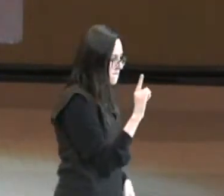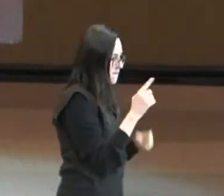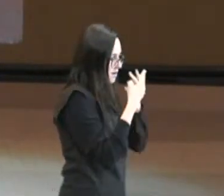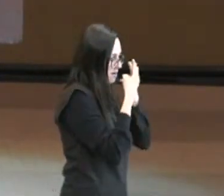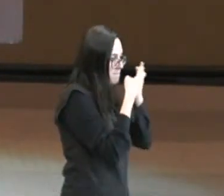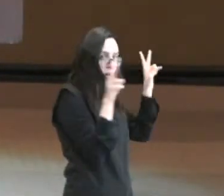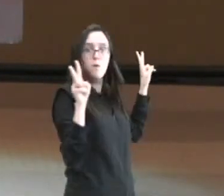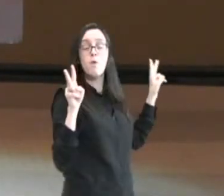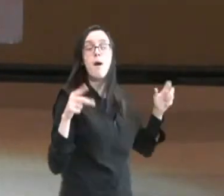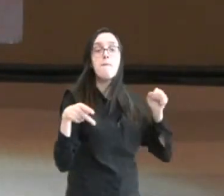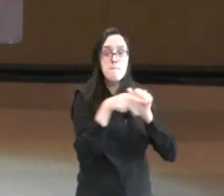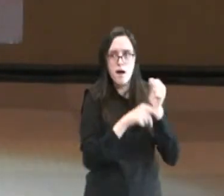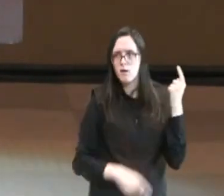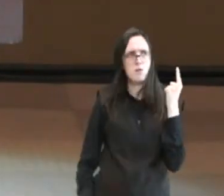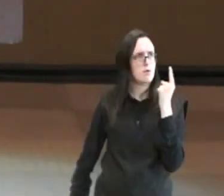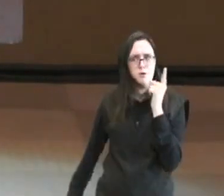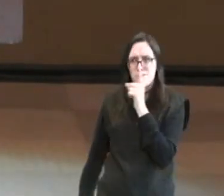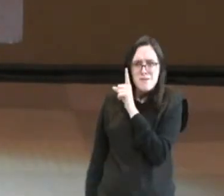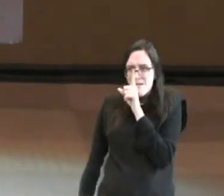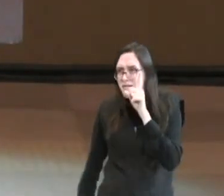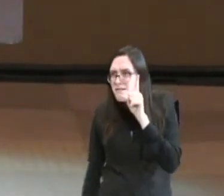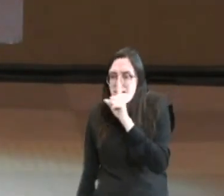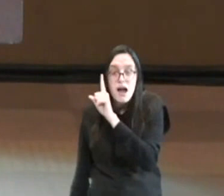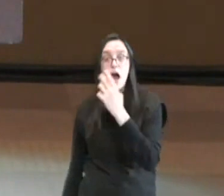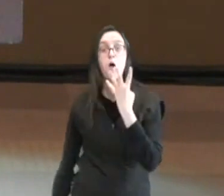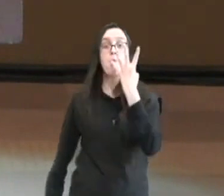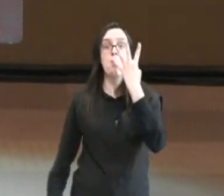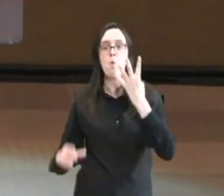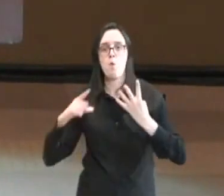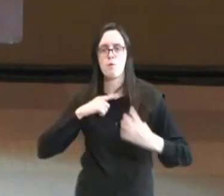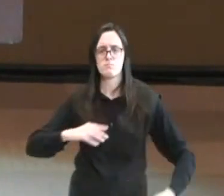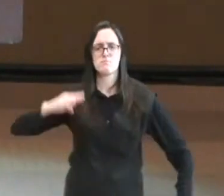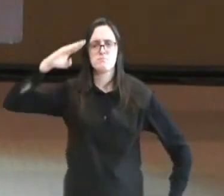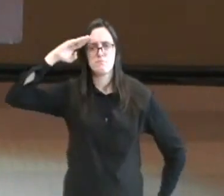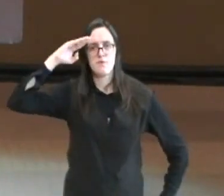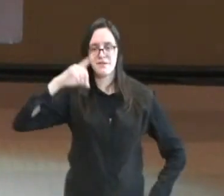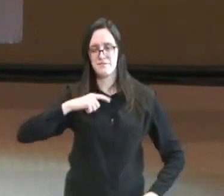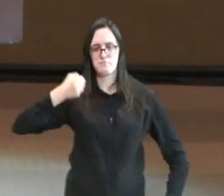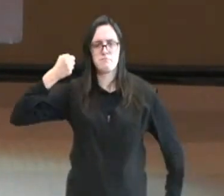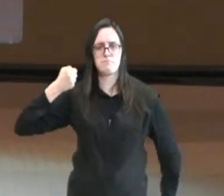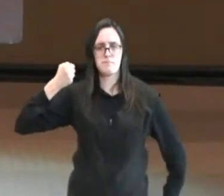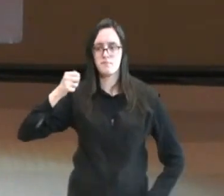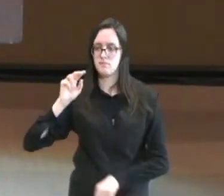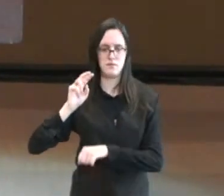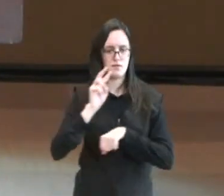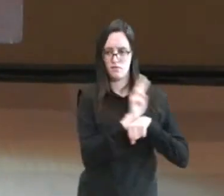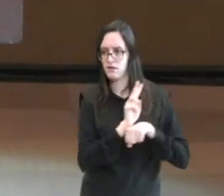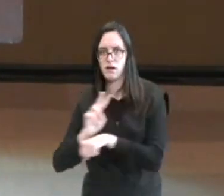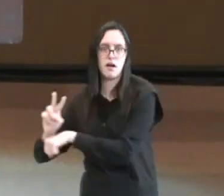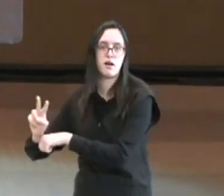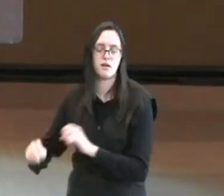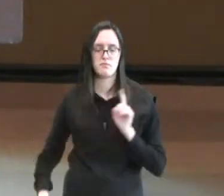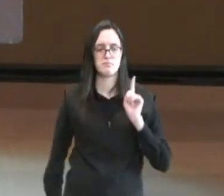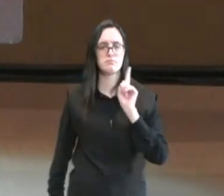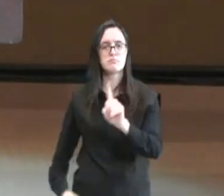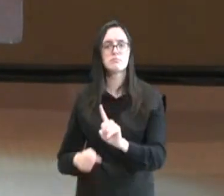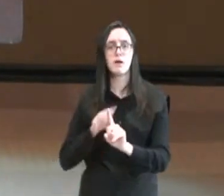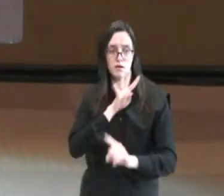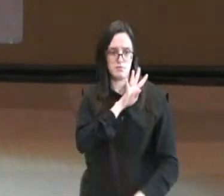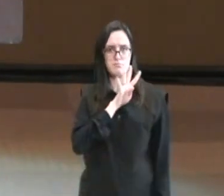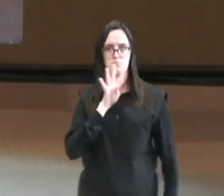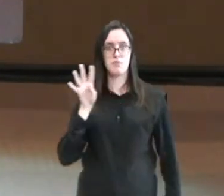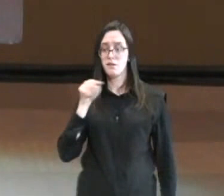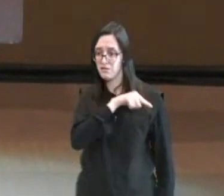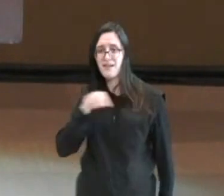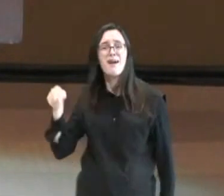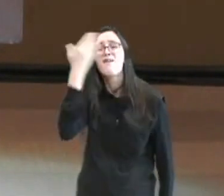Pedro. Pedro passou por 4 quaternas de soldado, 16 soldados, e não viram.